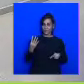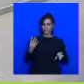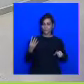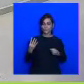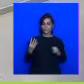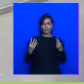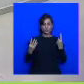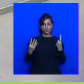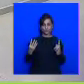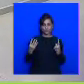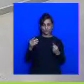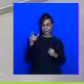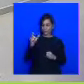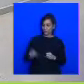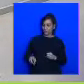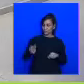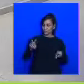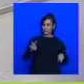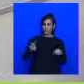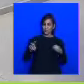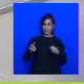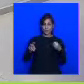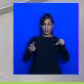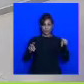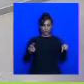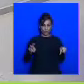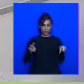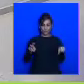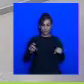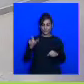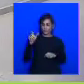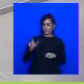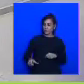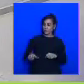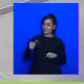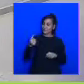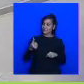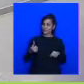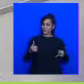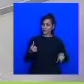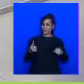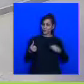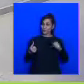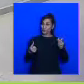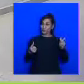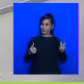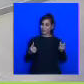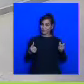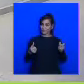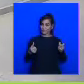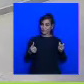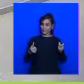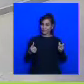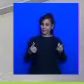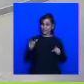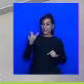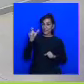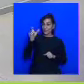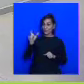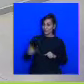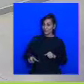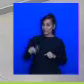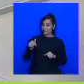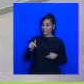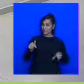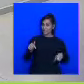4, 1. Coluna 5, 9. Coluna 6, 5. E coluna